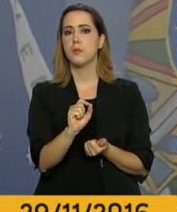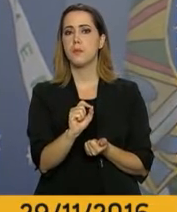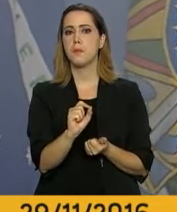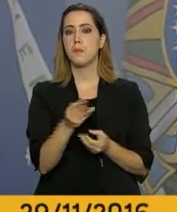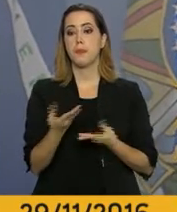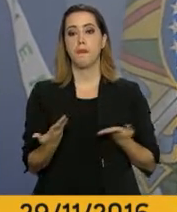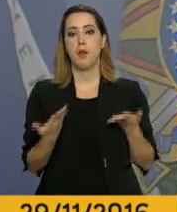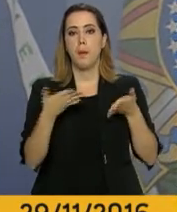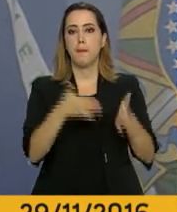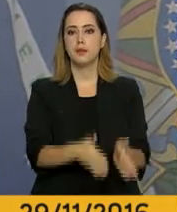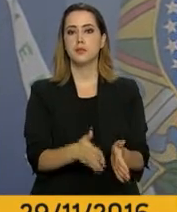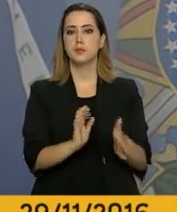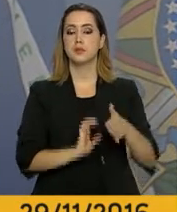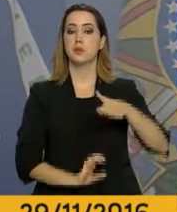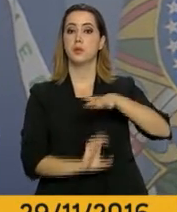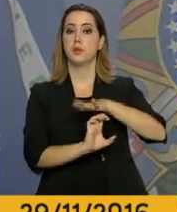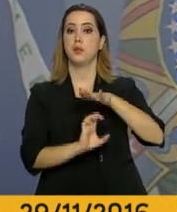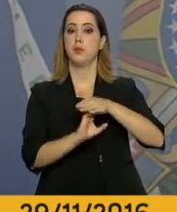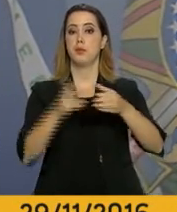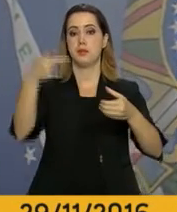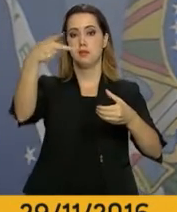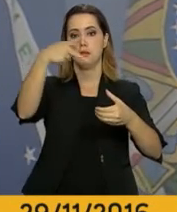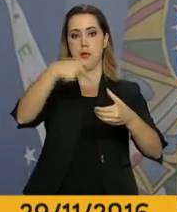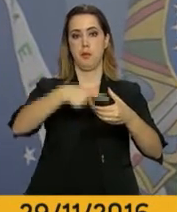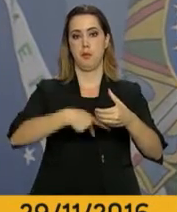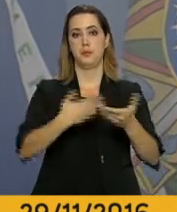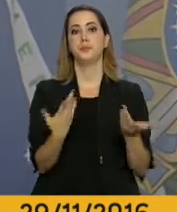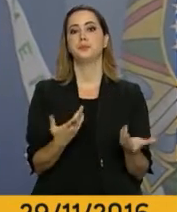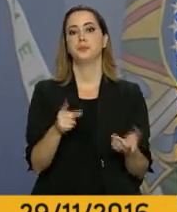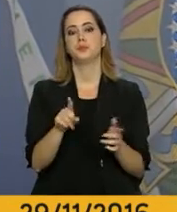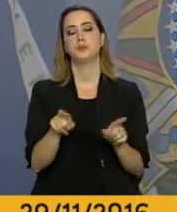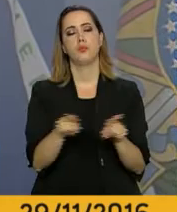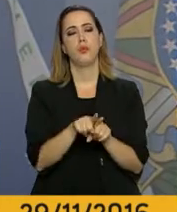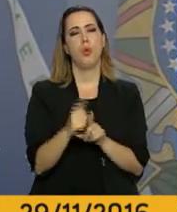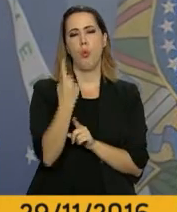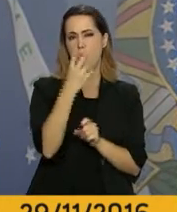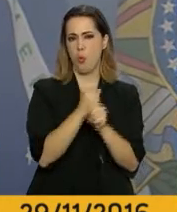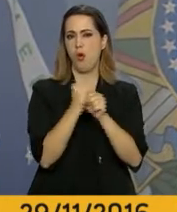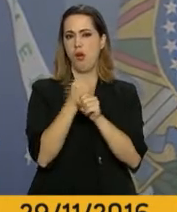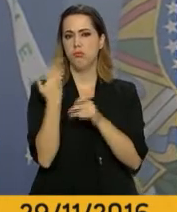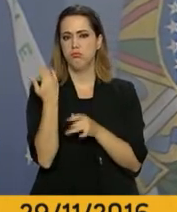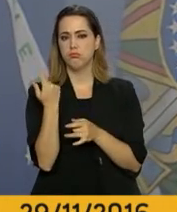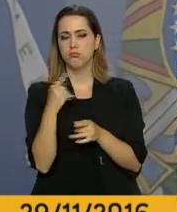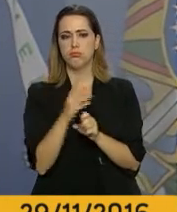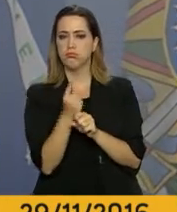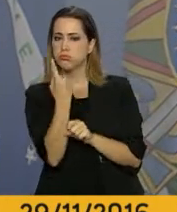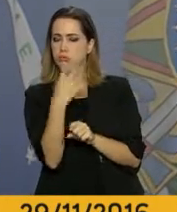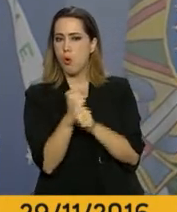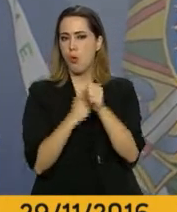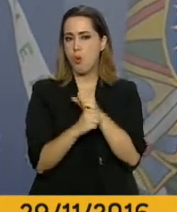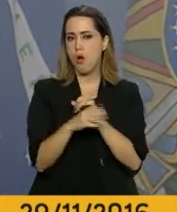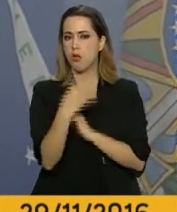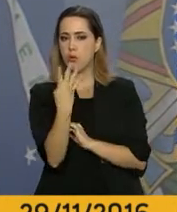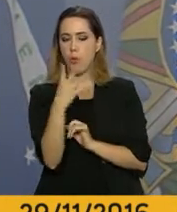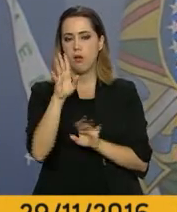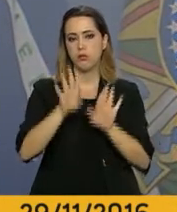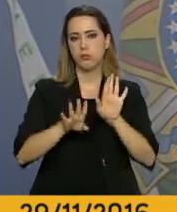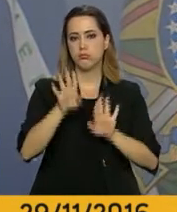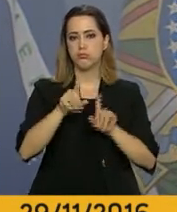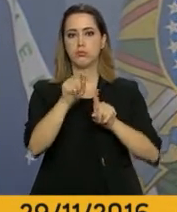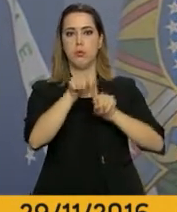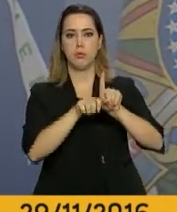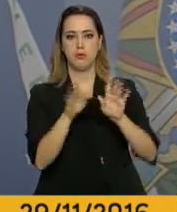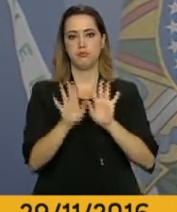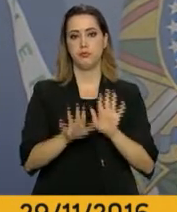da petrobrás na exploração do pré sal há pouco mais de um ano é mano ano em quatro meses mais ou menos